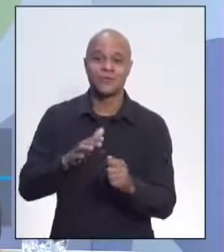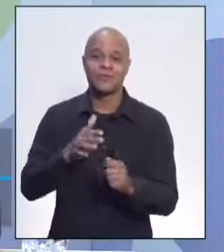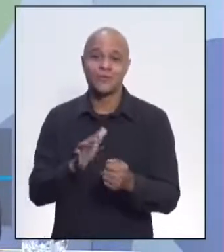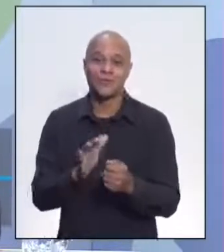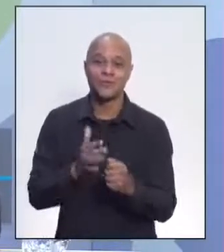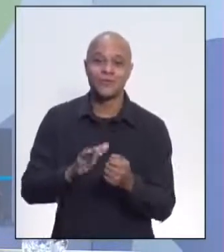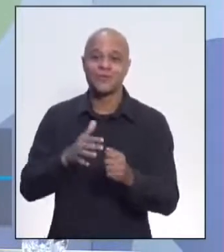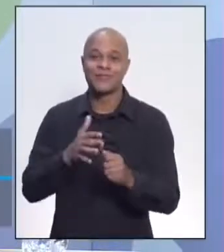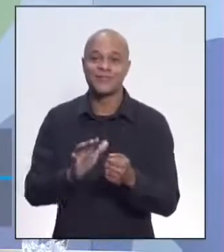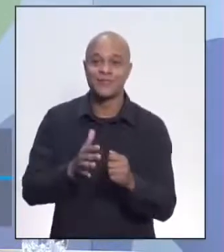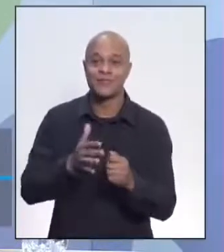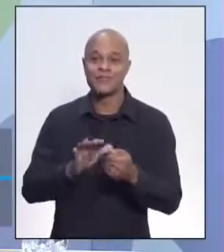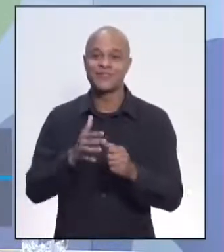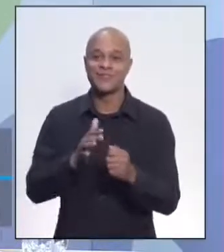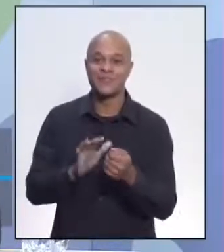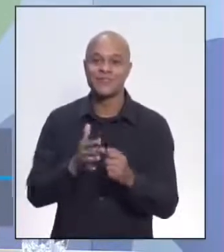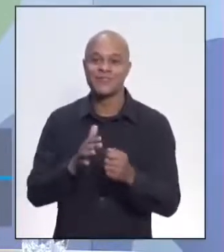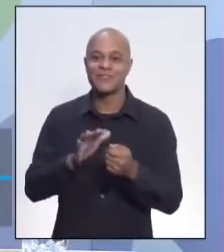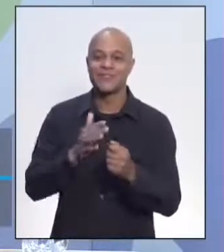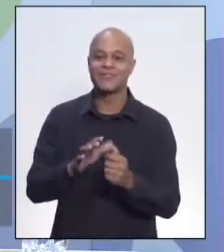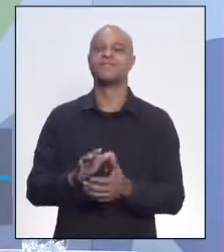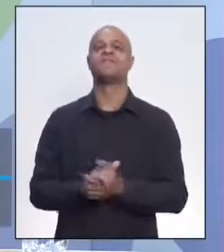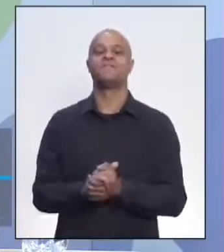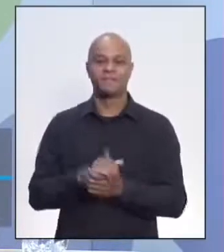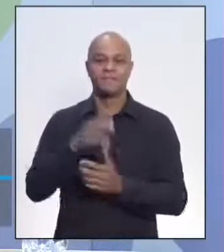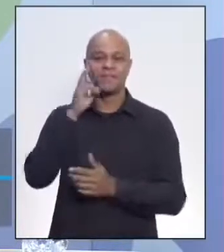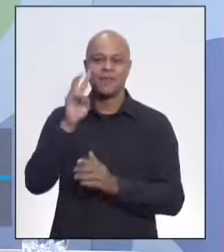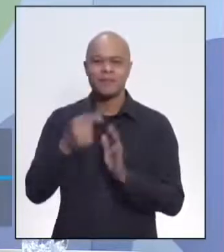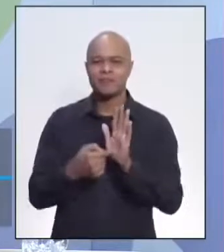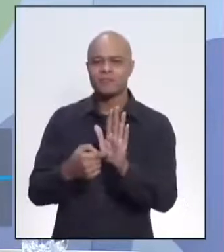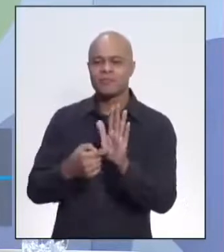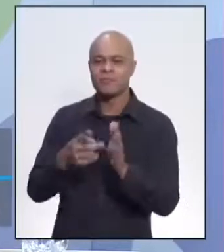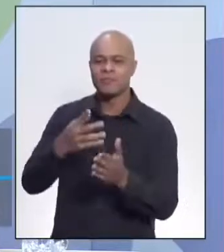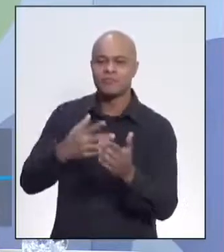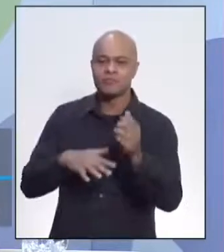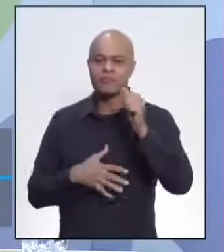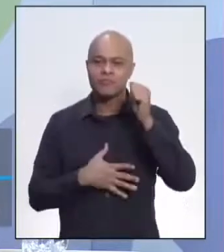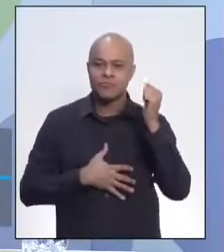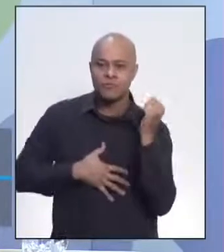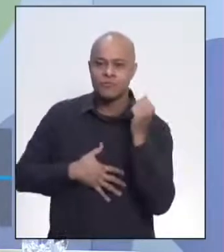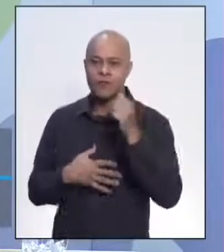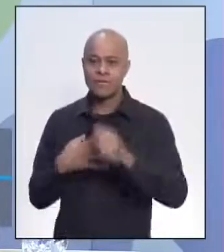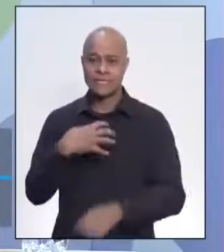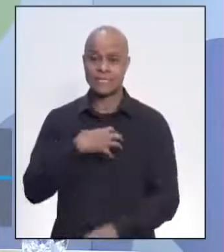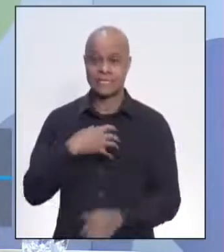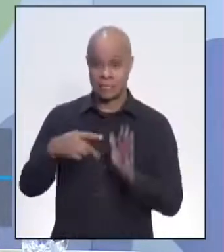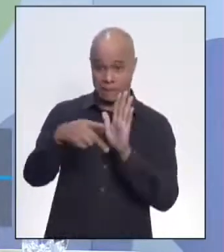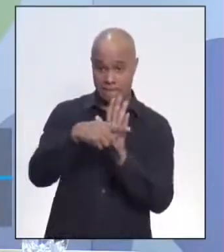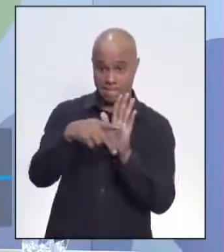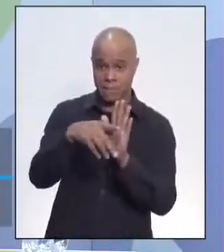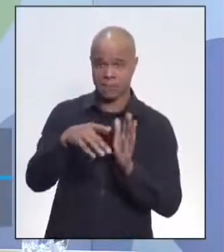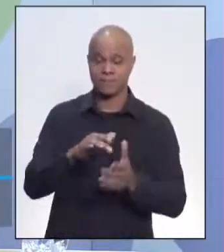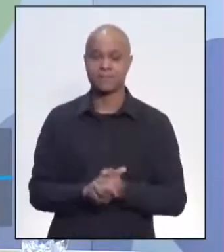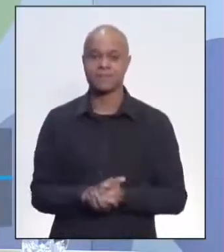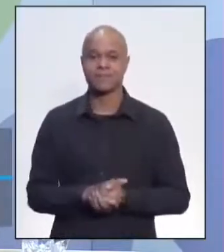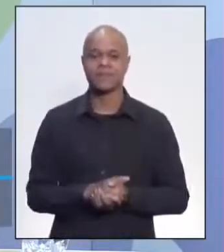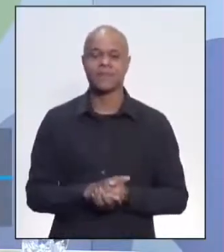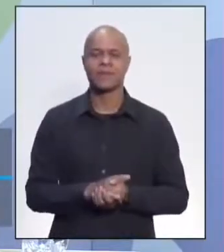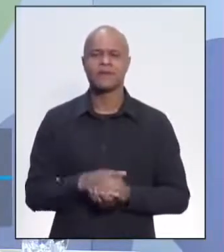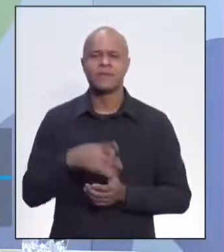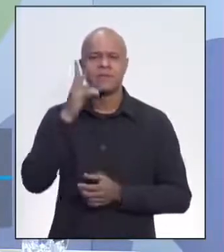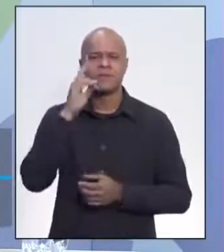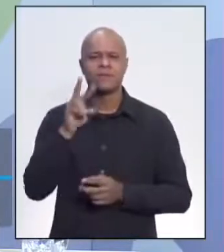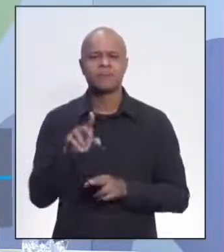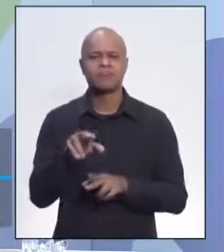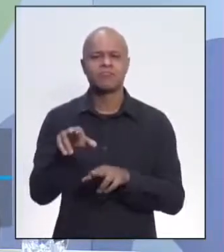né, rege, no caso, a melodia aí, tá? E a dança, certo? Observe que nos passos da dança, a gente observa algumas semelhanças